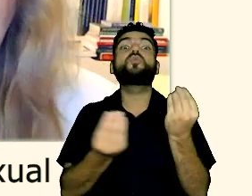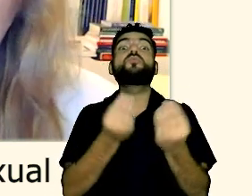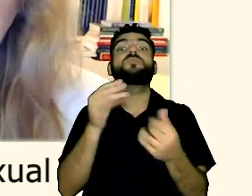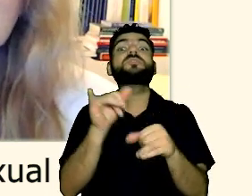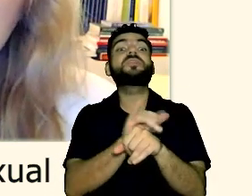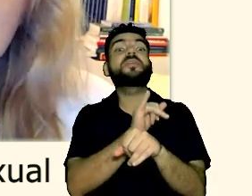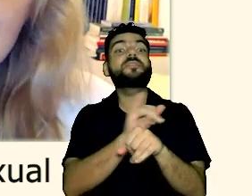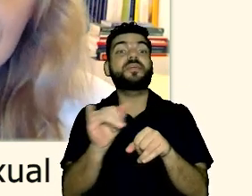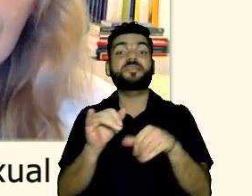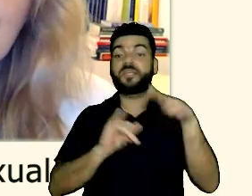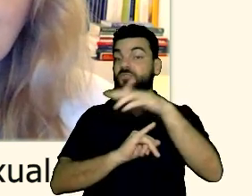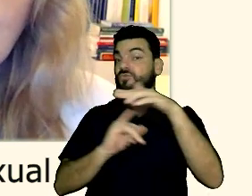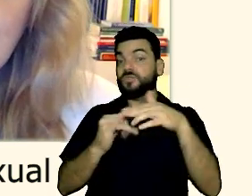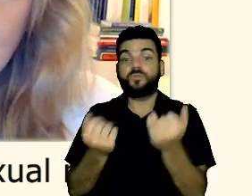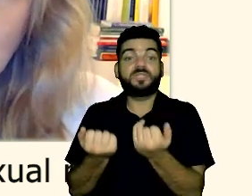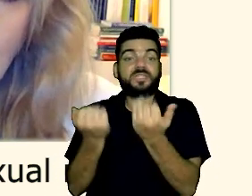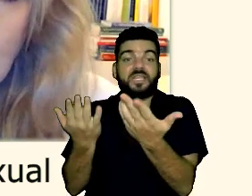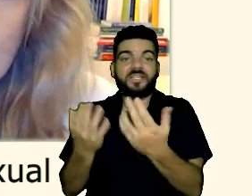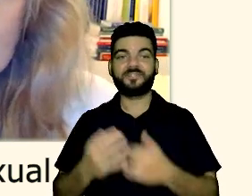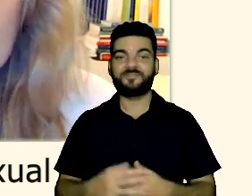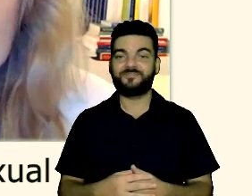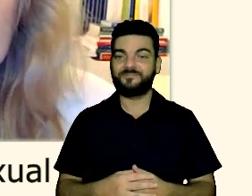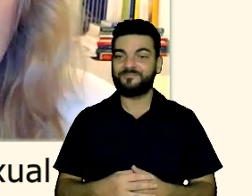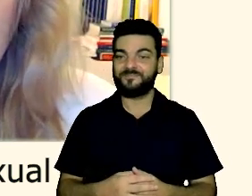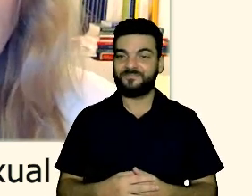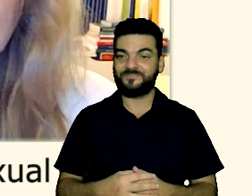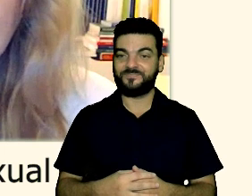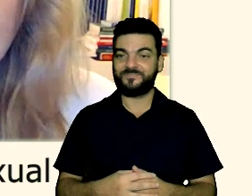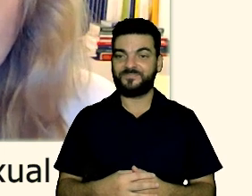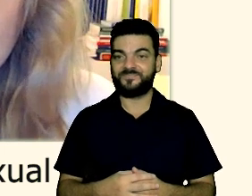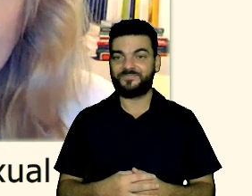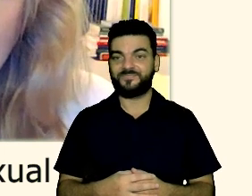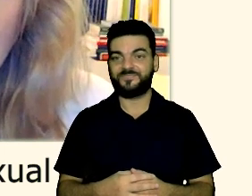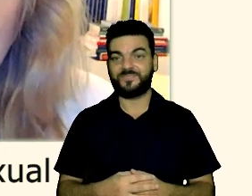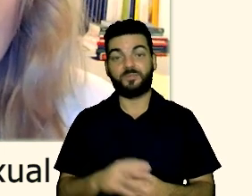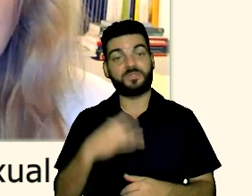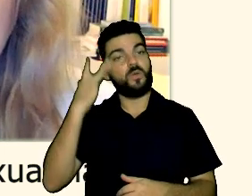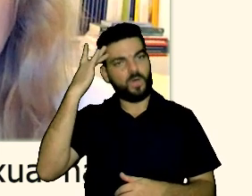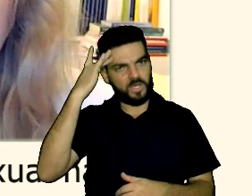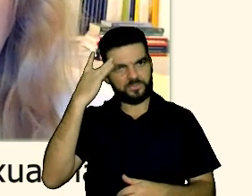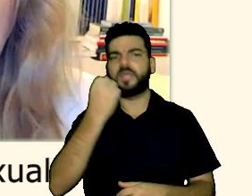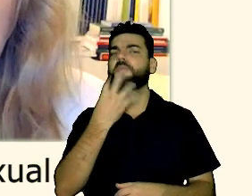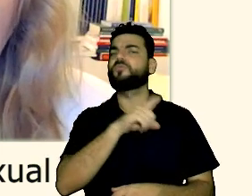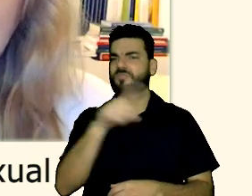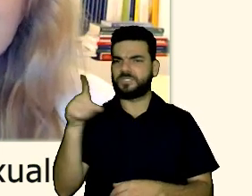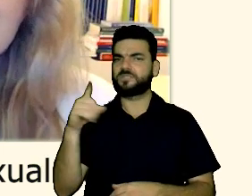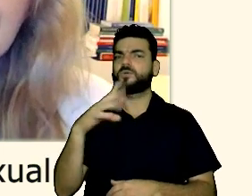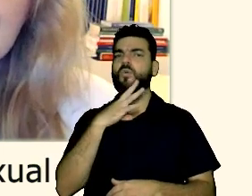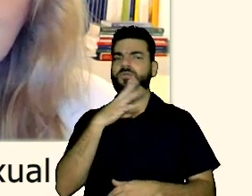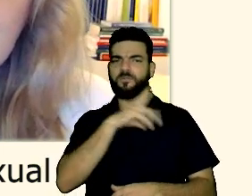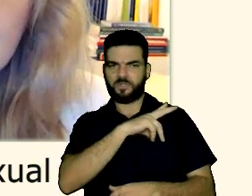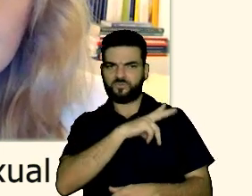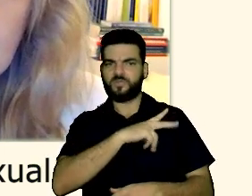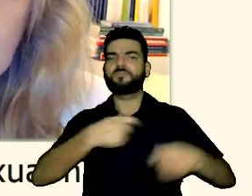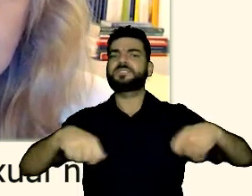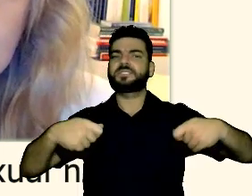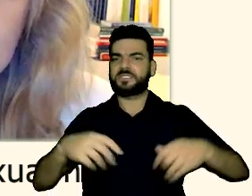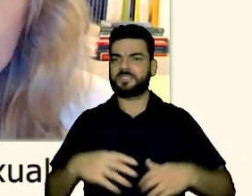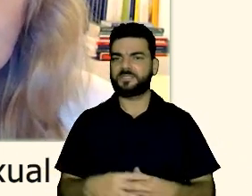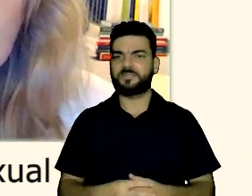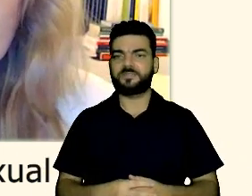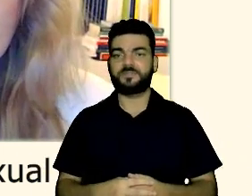psicoterápico, algo que seja em nível individual, tá? Mas de orientação sobre os caminhos que a própria instituição